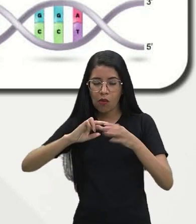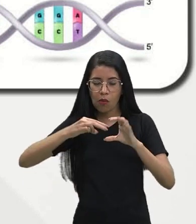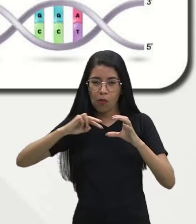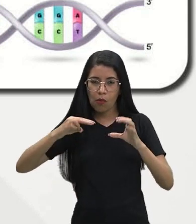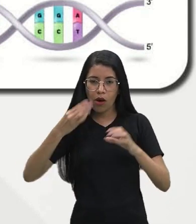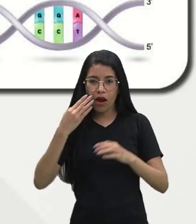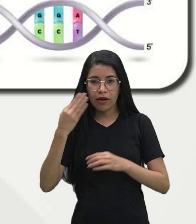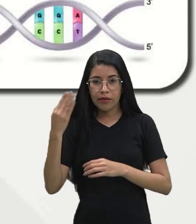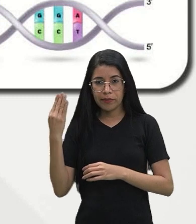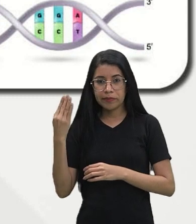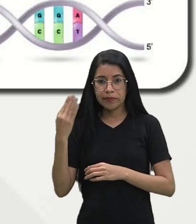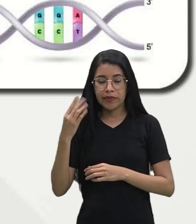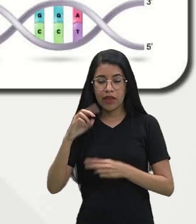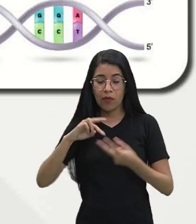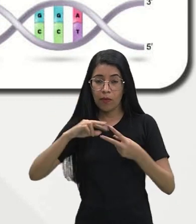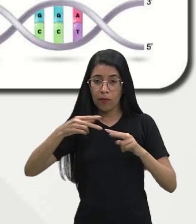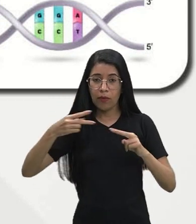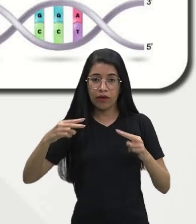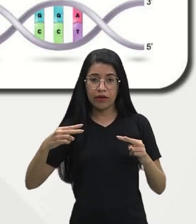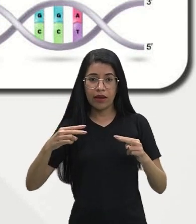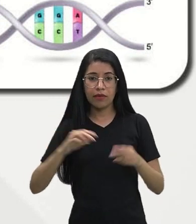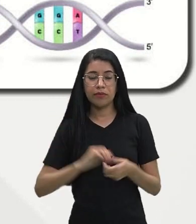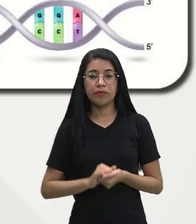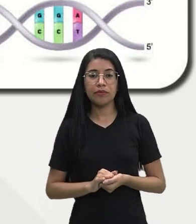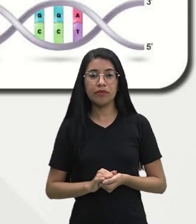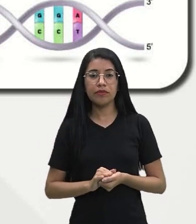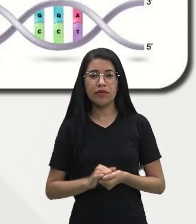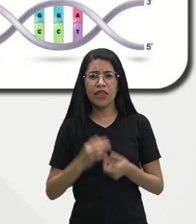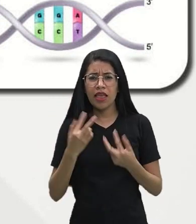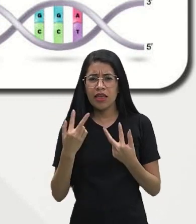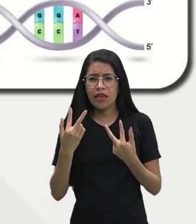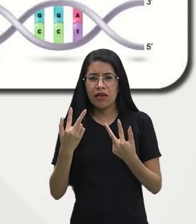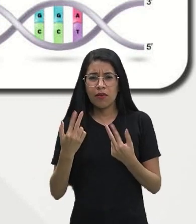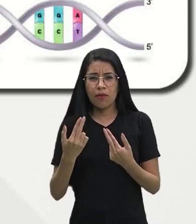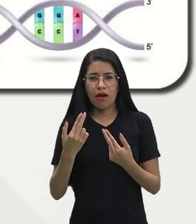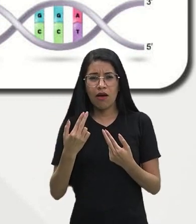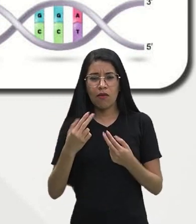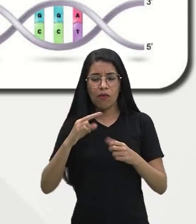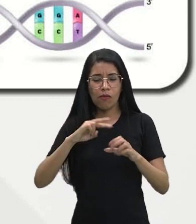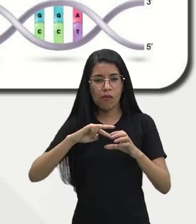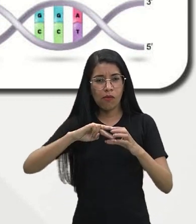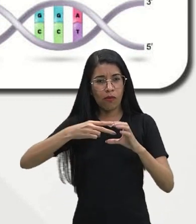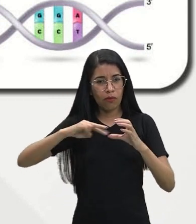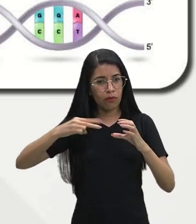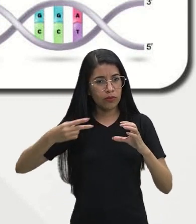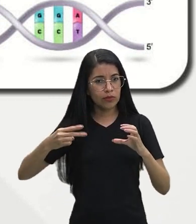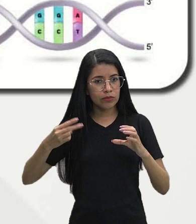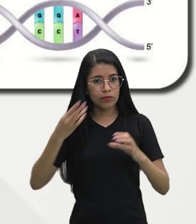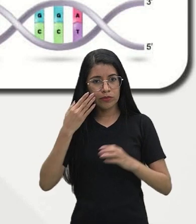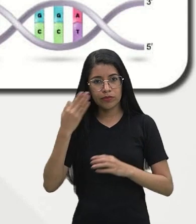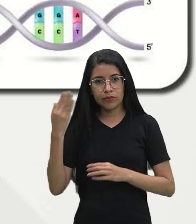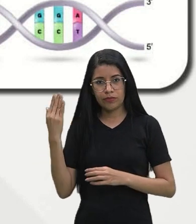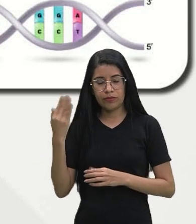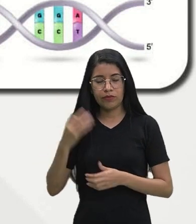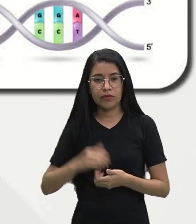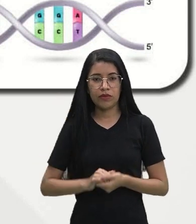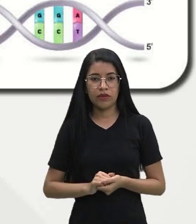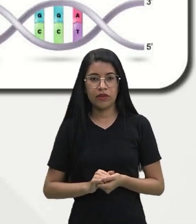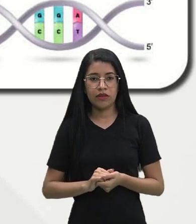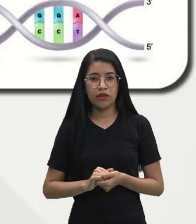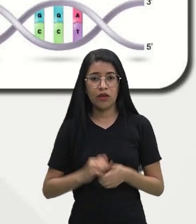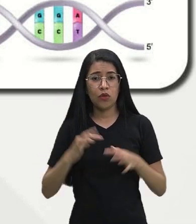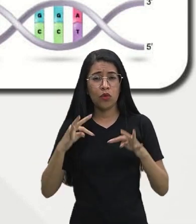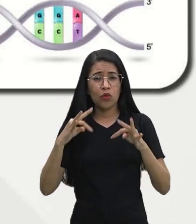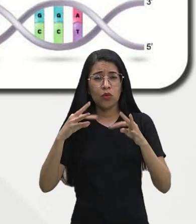o DNA. E esse DNA é o mesmo daqui do cromossomo, ok? Todos